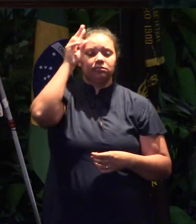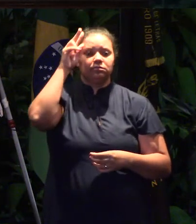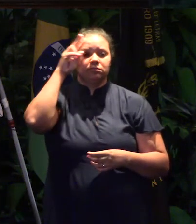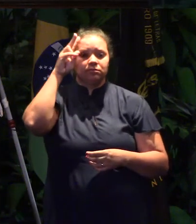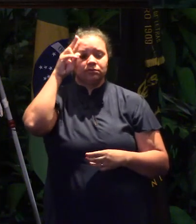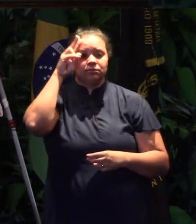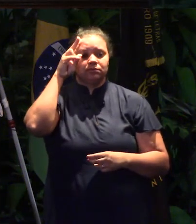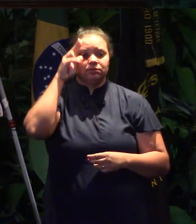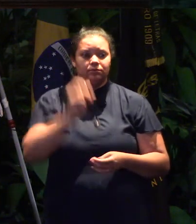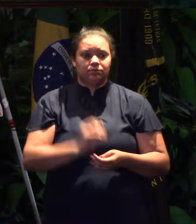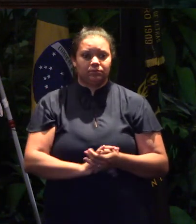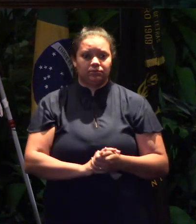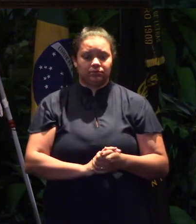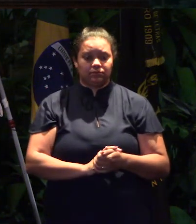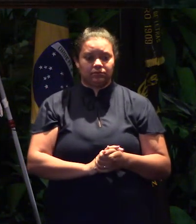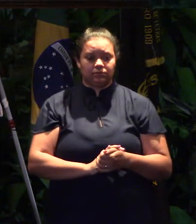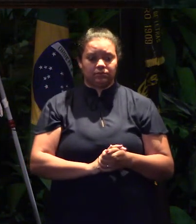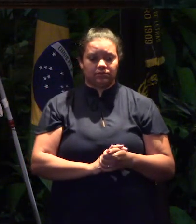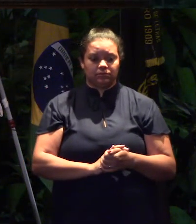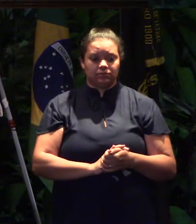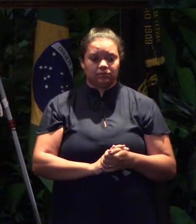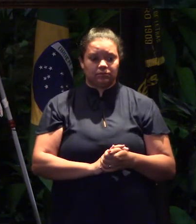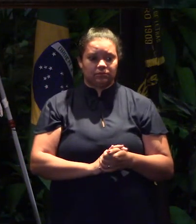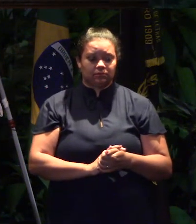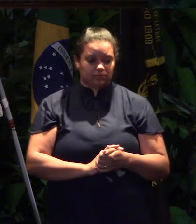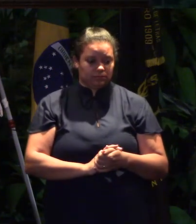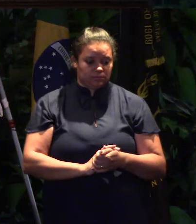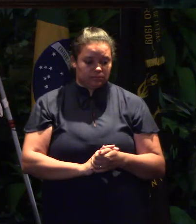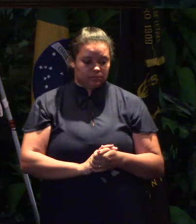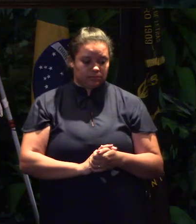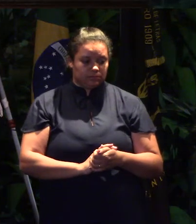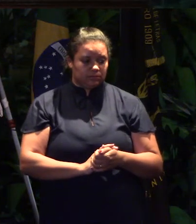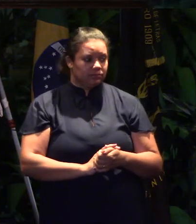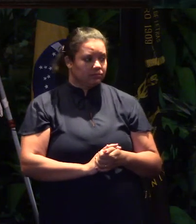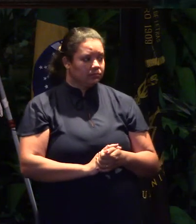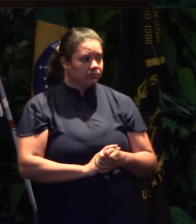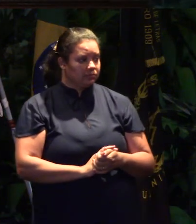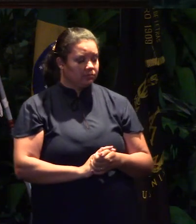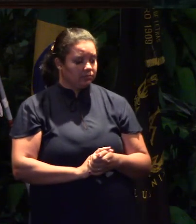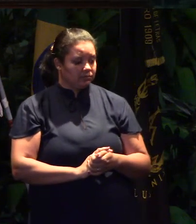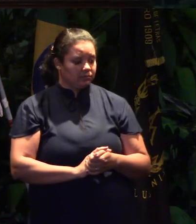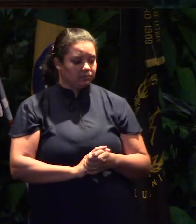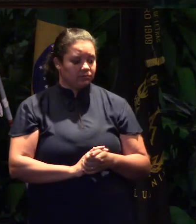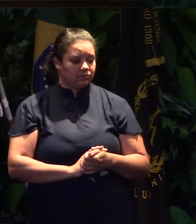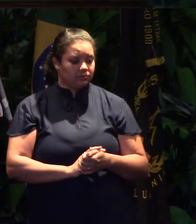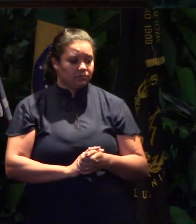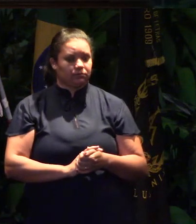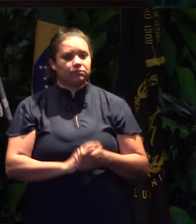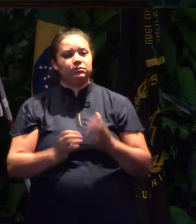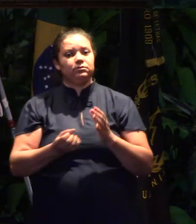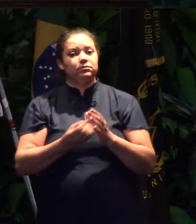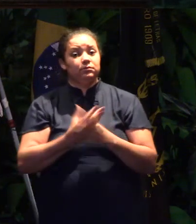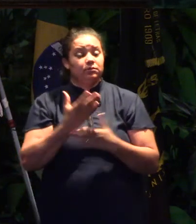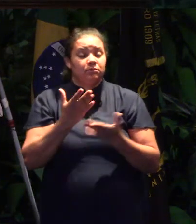artifício, desse instrumental mental, né, sei lá se posso falar assim, para poder criar alguma